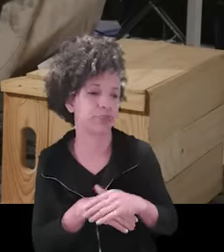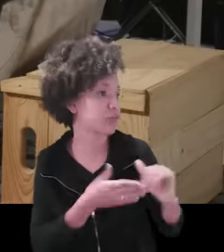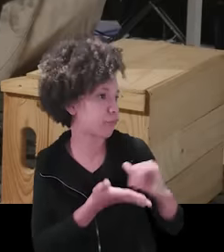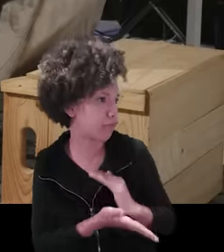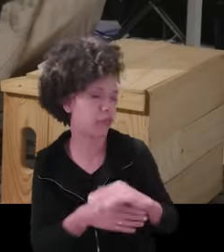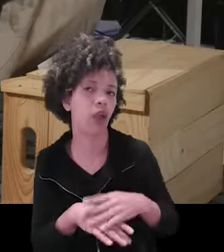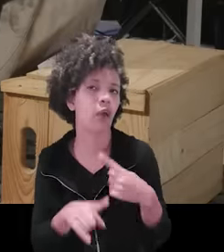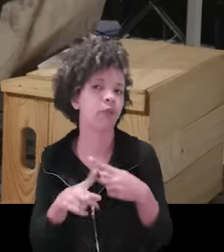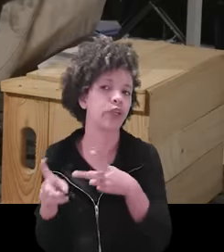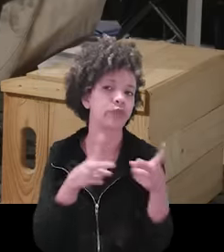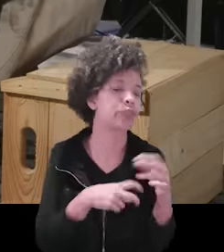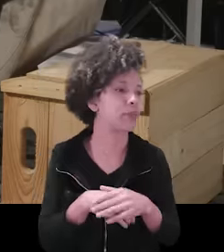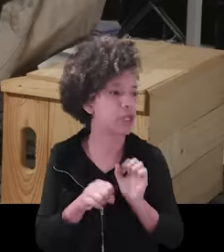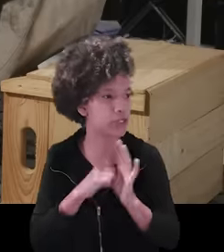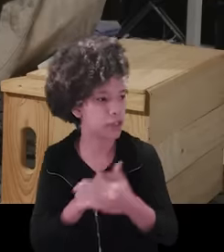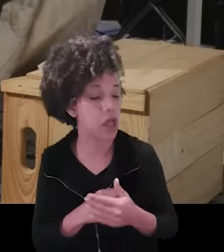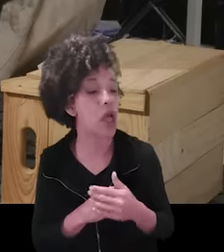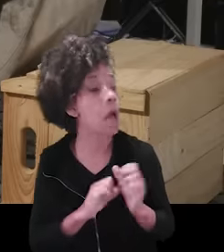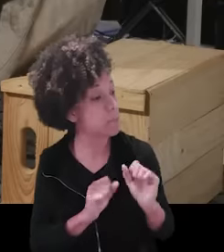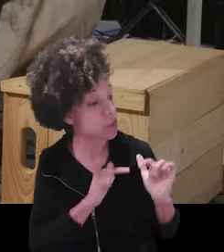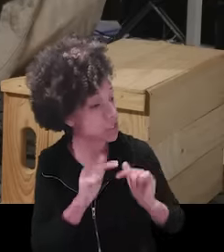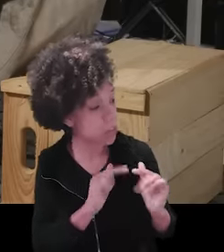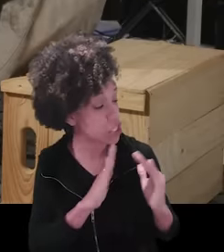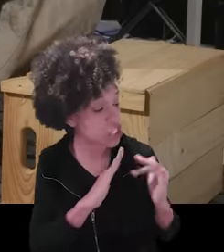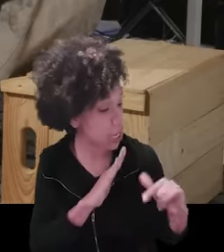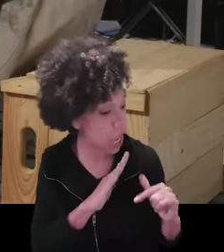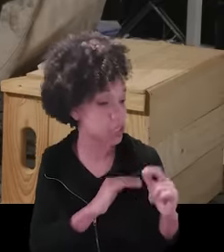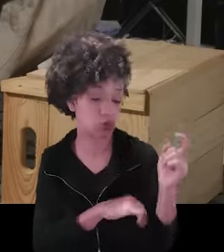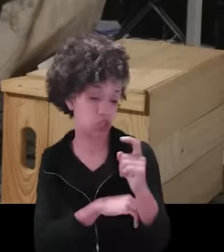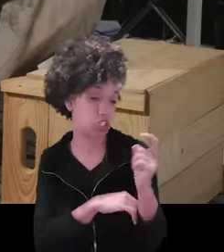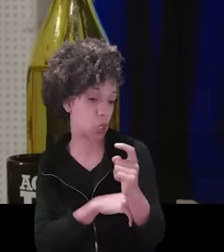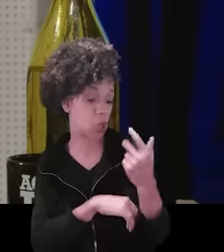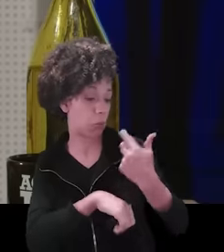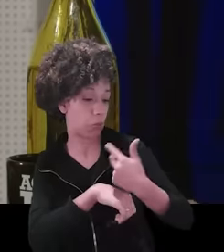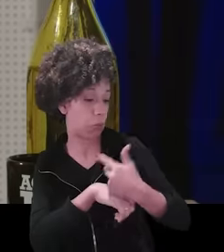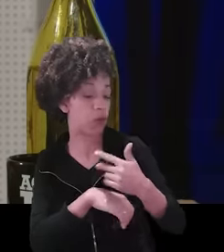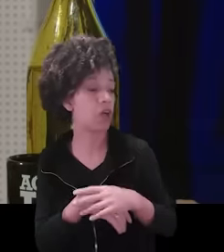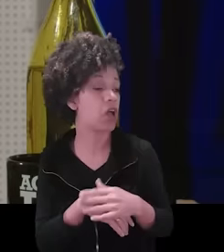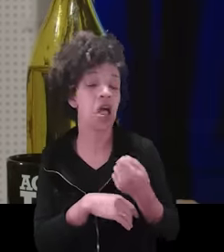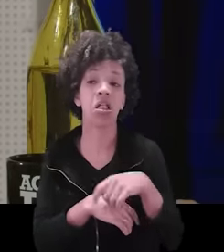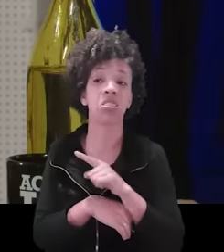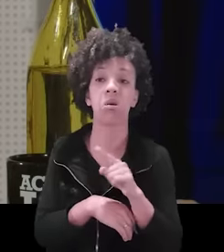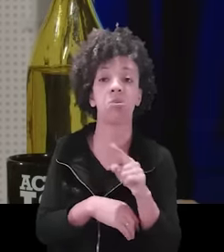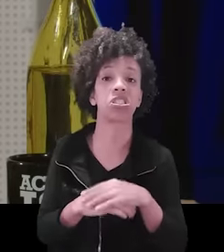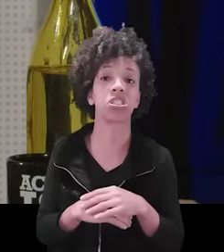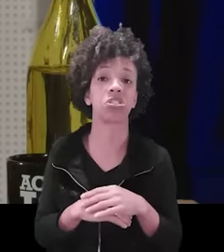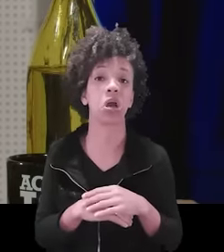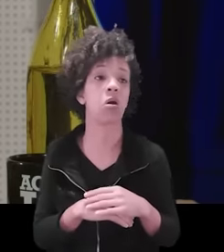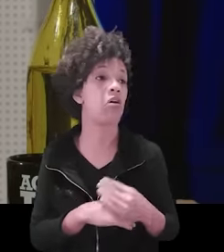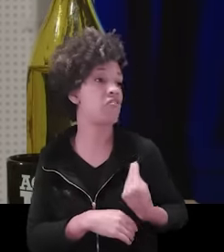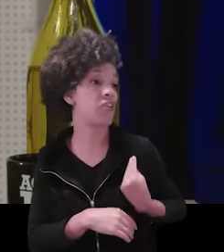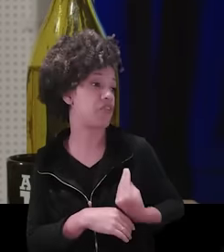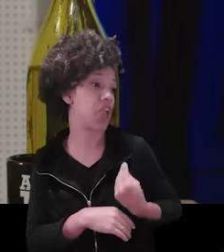americanos ser demitida porque eles viram que na pandemia pode trabalhar de casa toc toc posso fazer isso não precisa